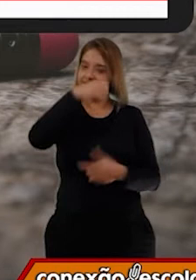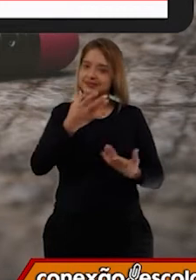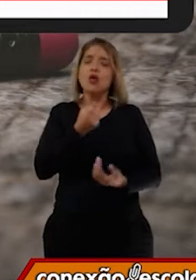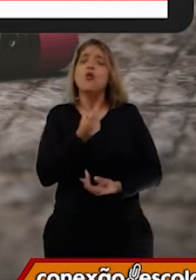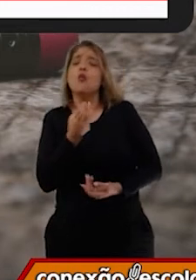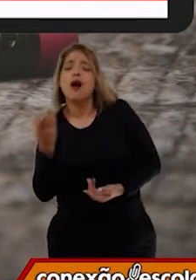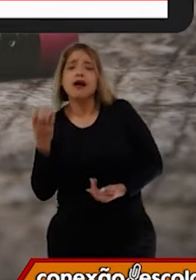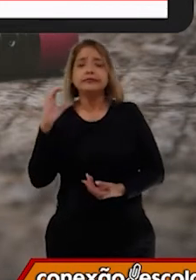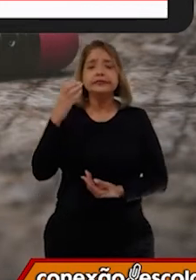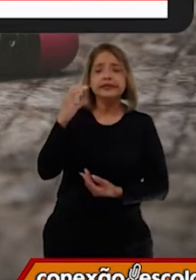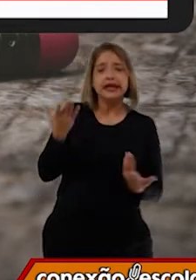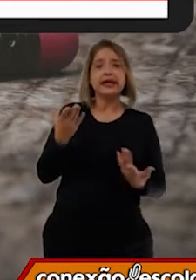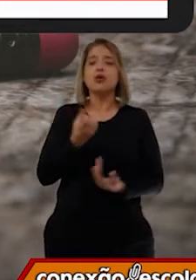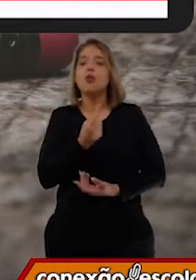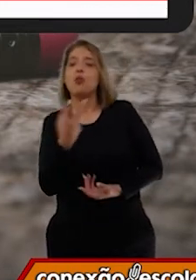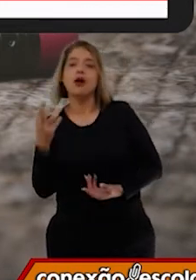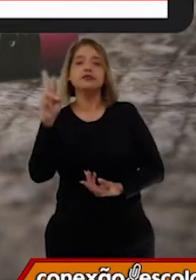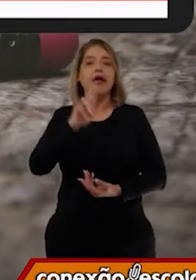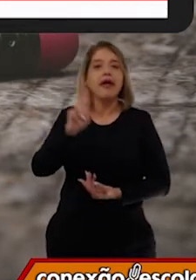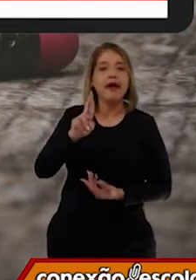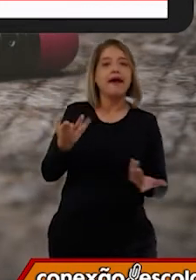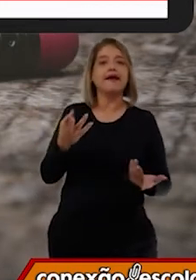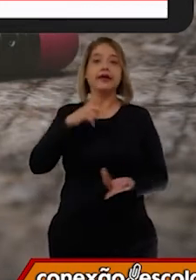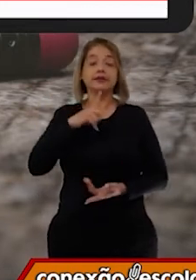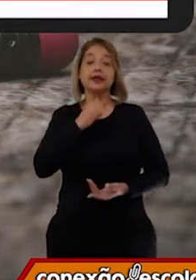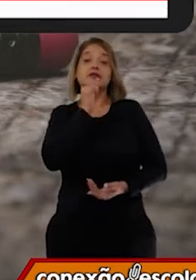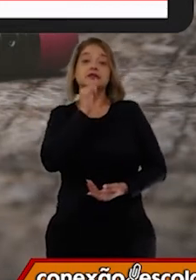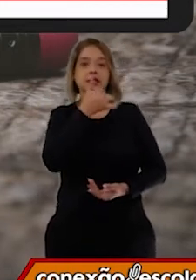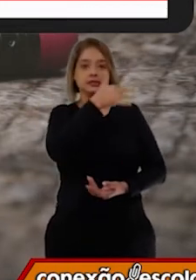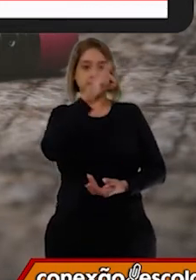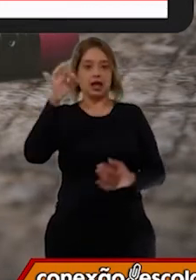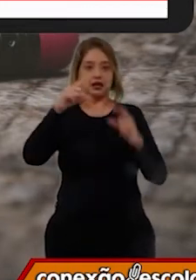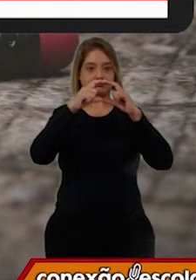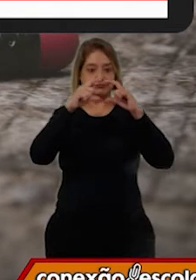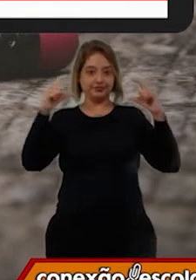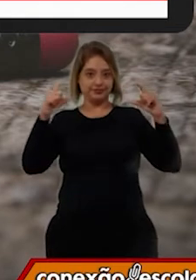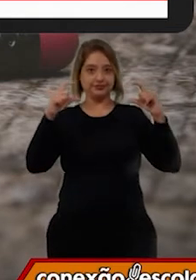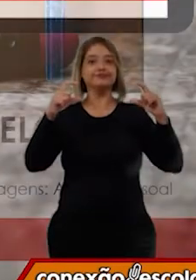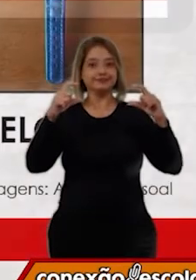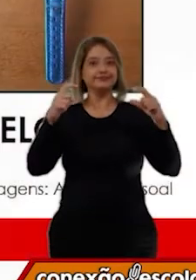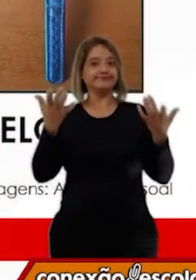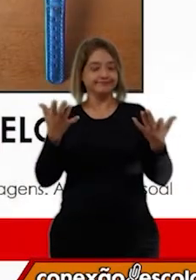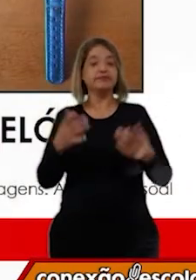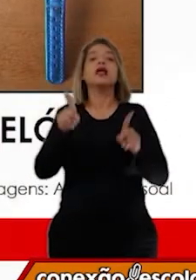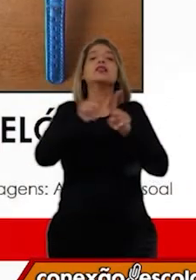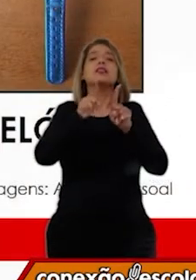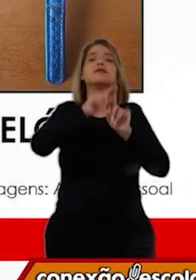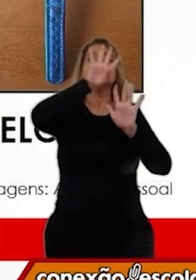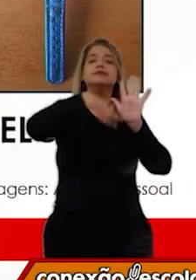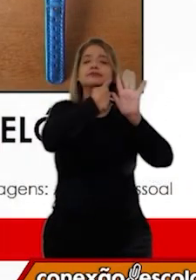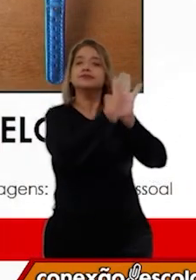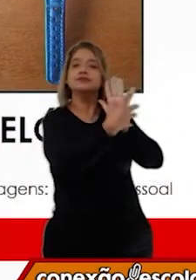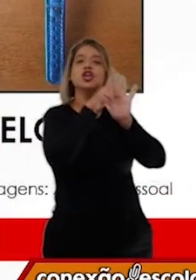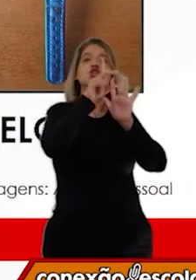centavos e os reais. Tem as notas, uma nota de R$100. Calendário, nós precisamos conhecer um